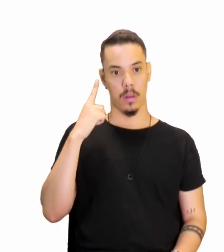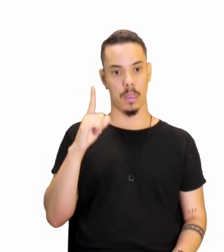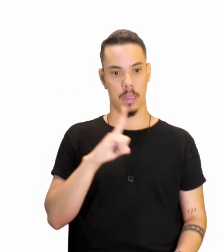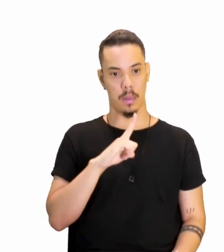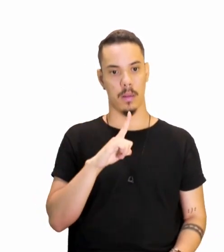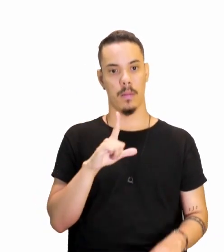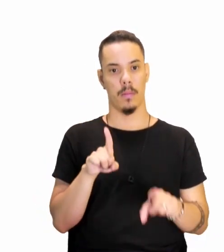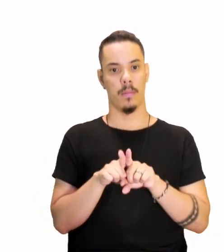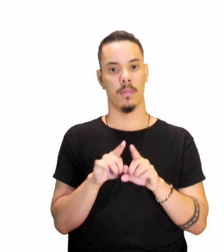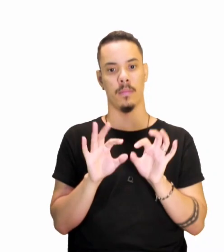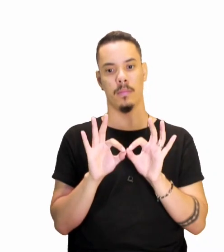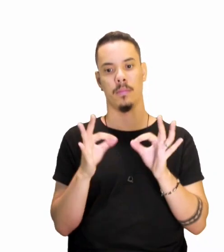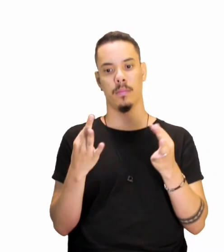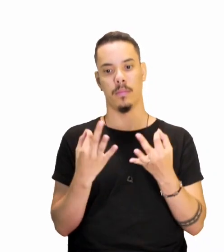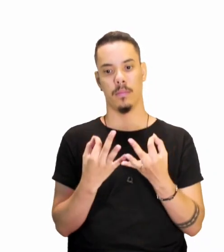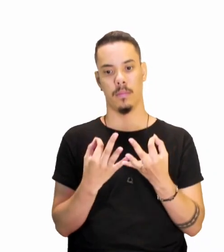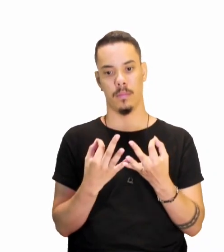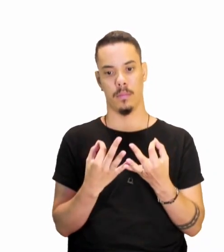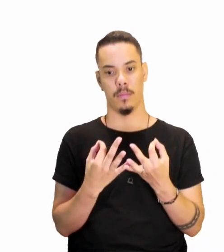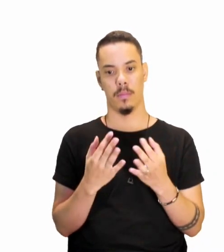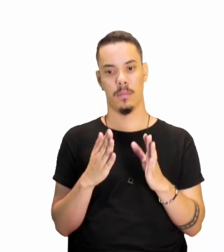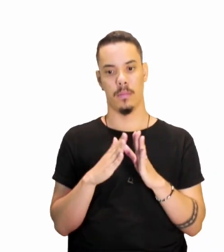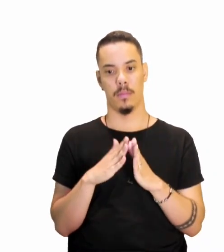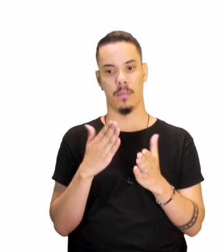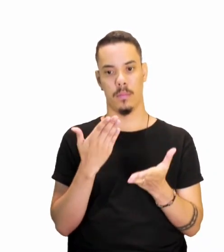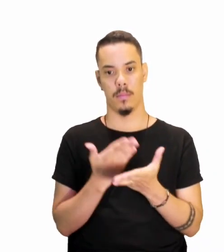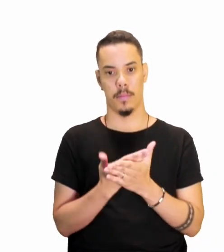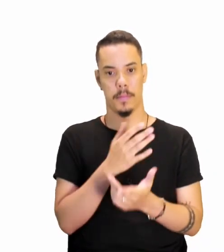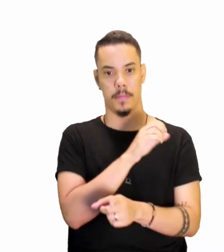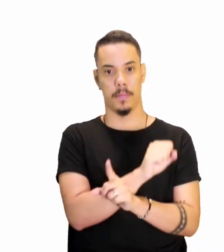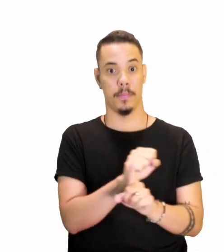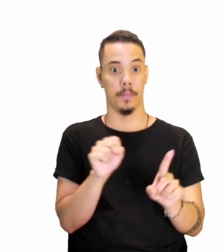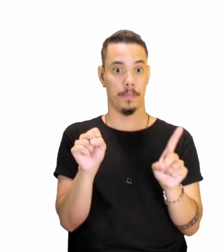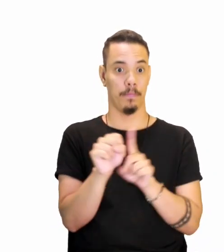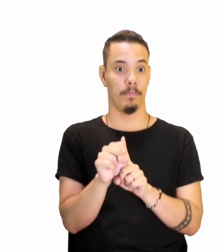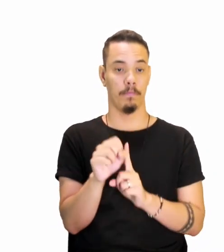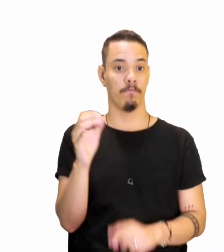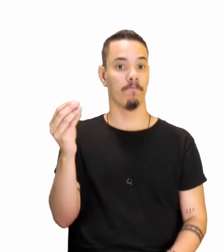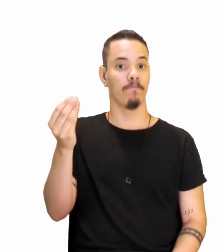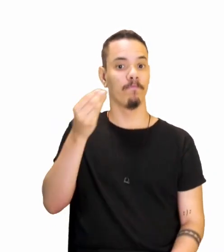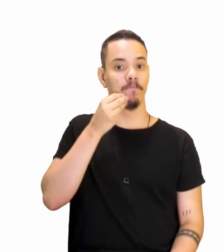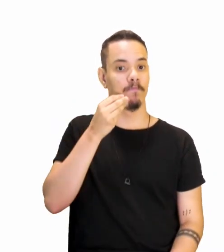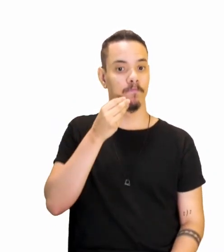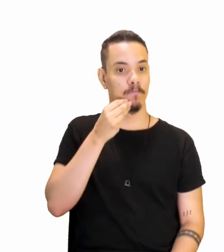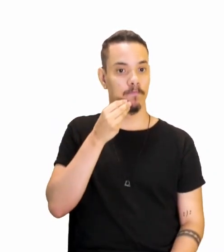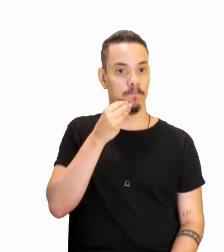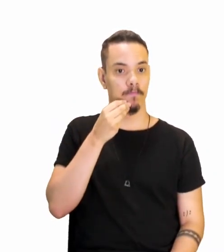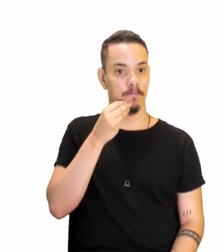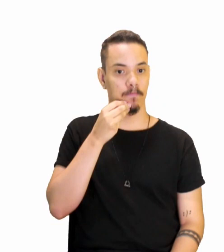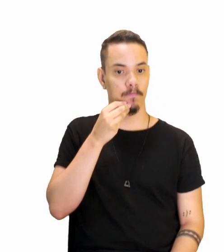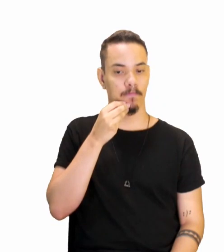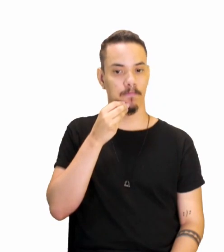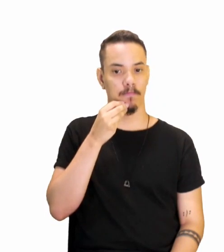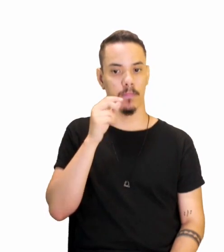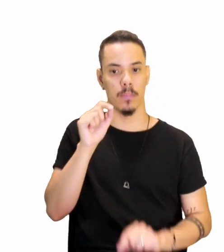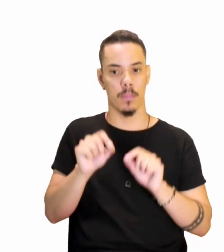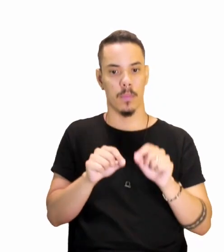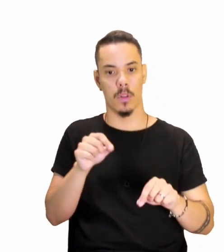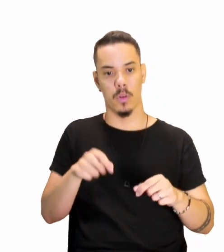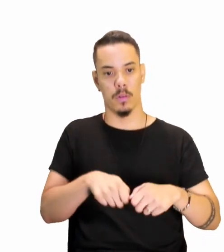Família, escola e sociedade deviam desenvolver o